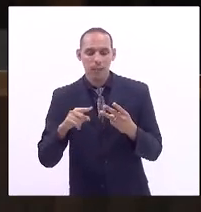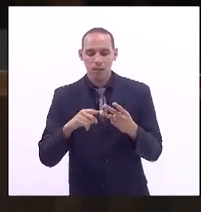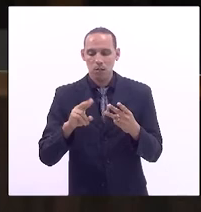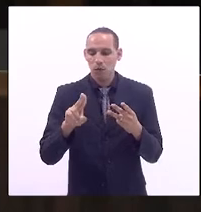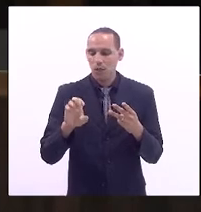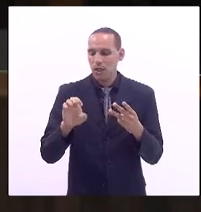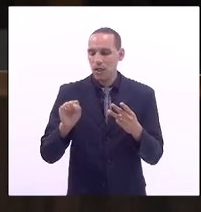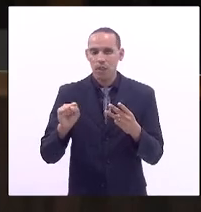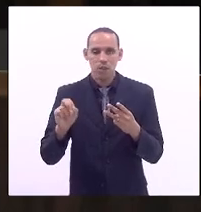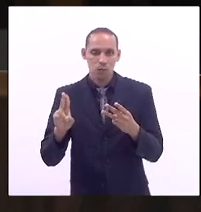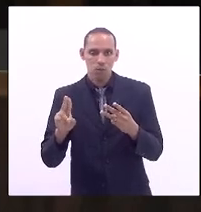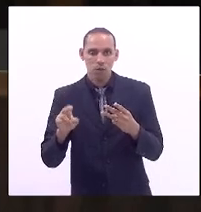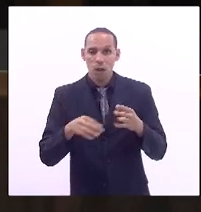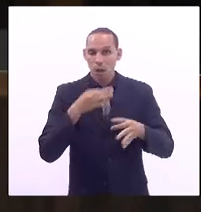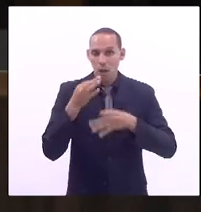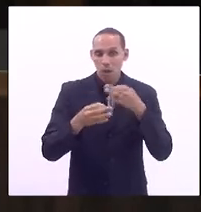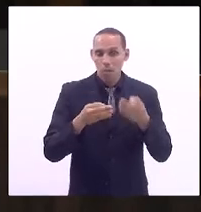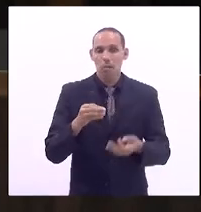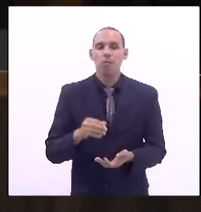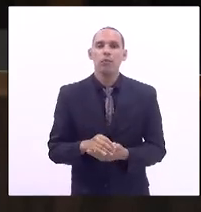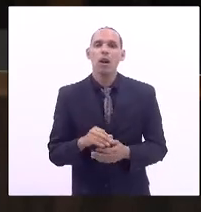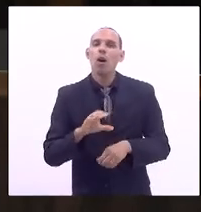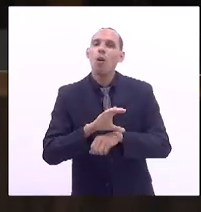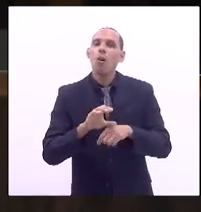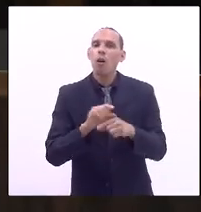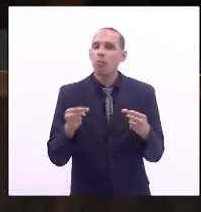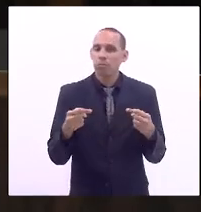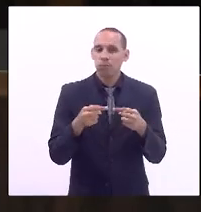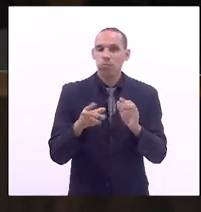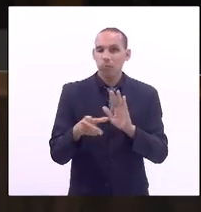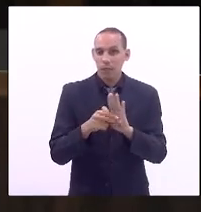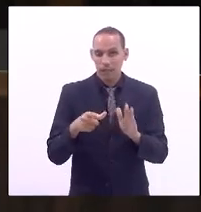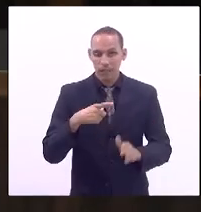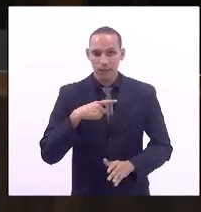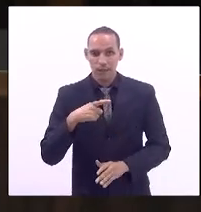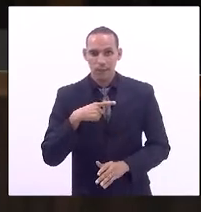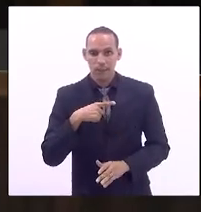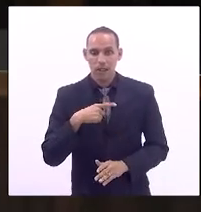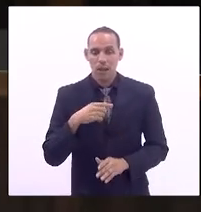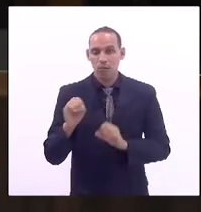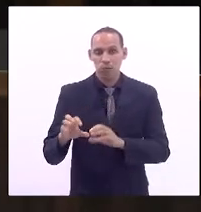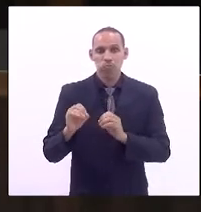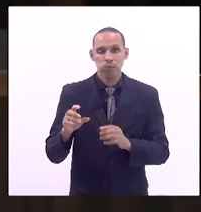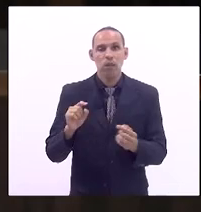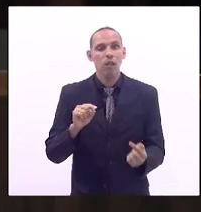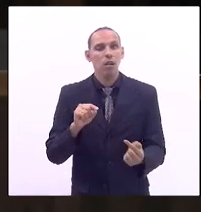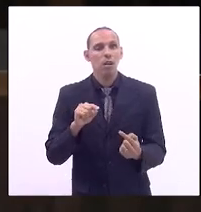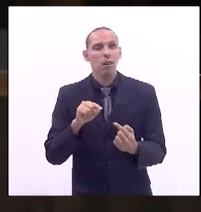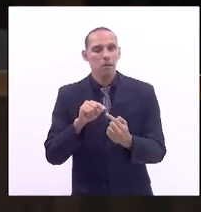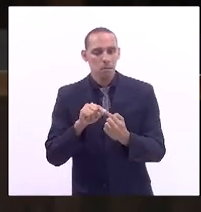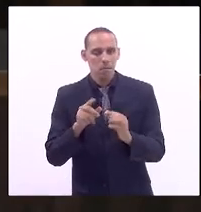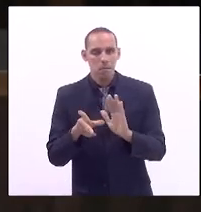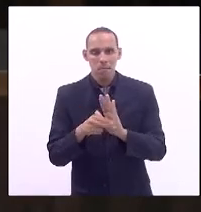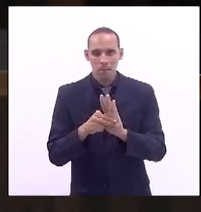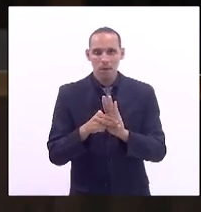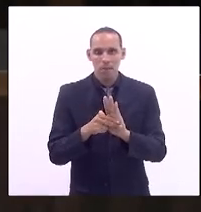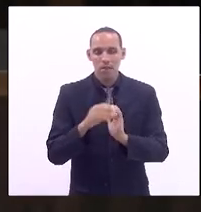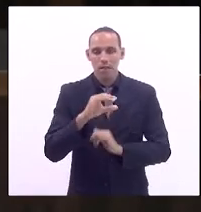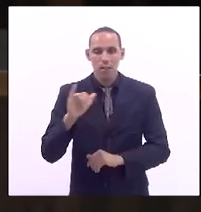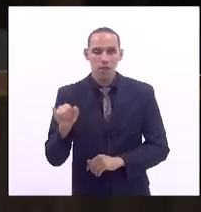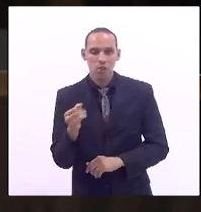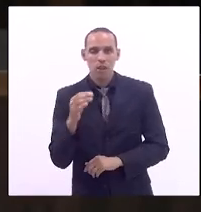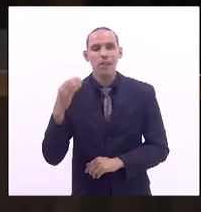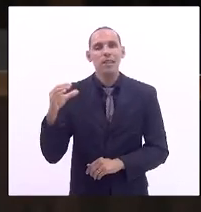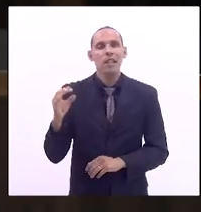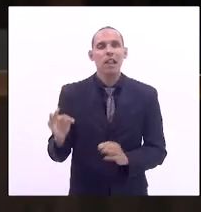de concessão da condicionalidade com emenda de educação favorável com a emenda da ccj sem tecnologia